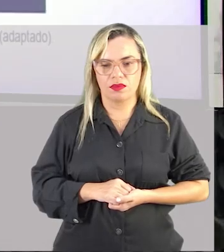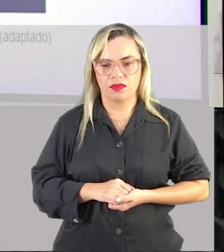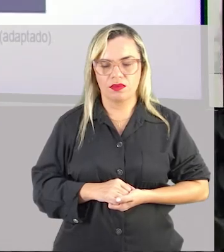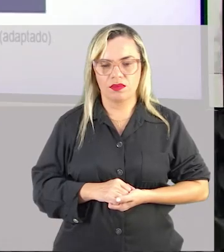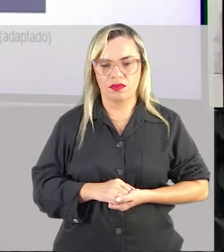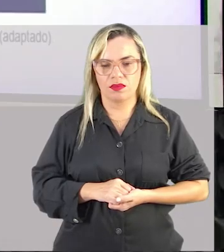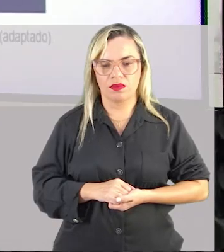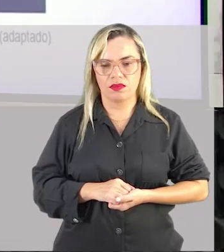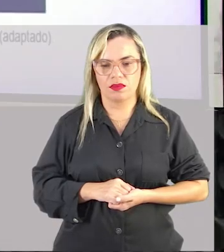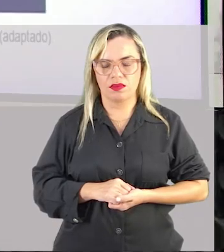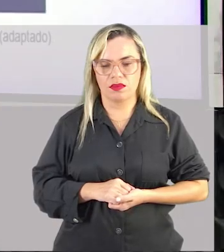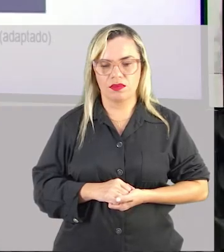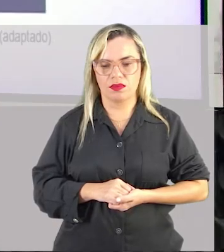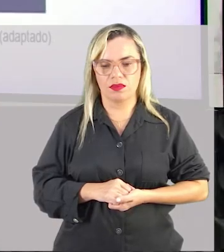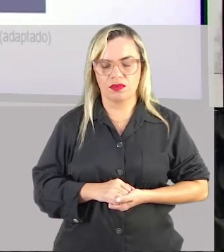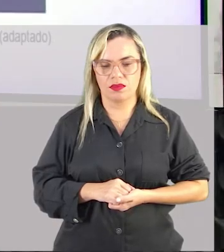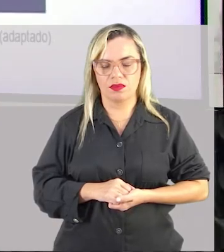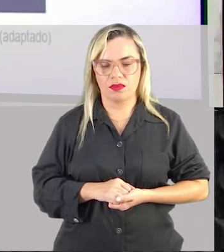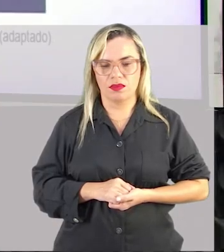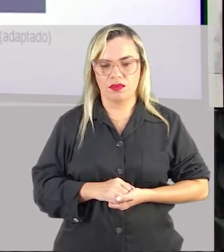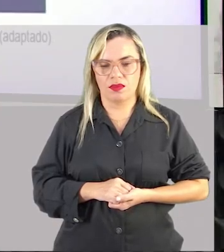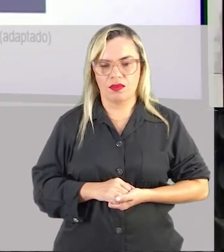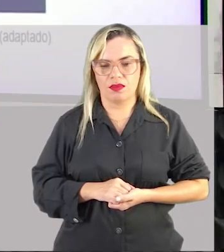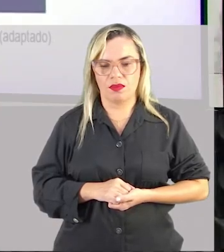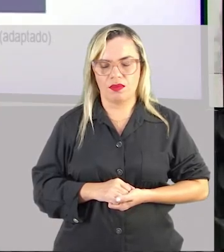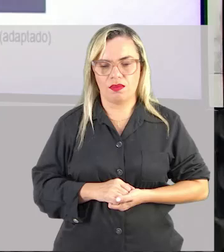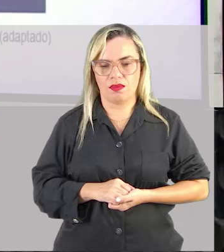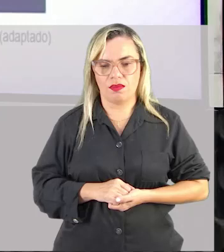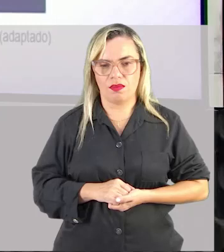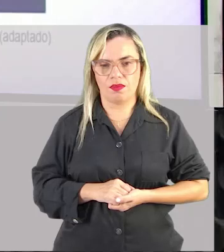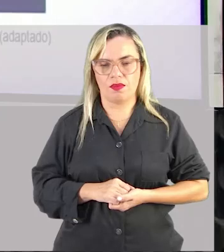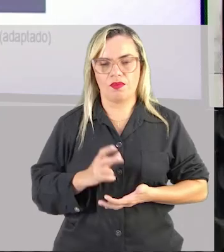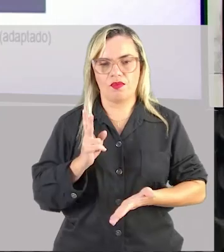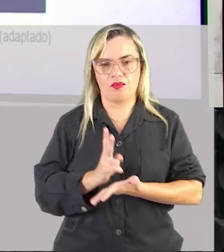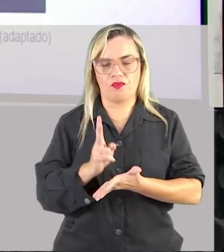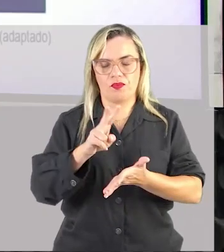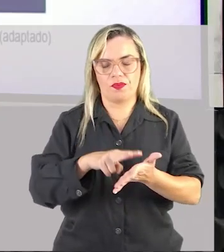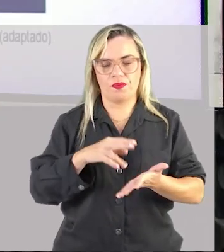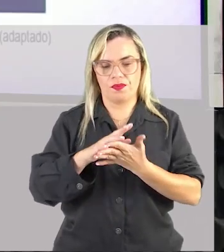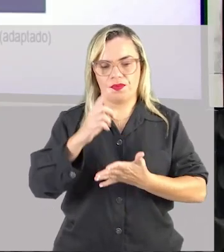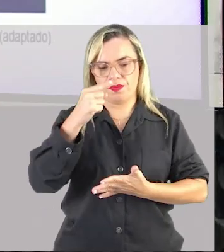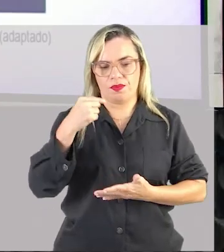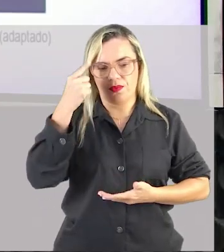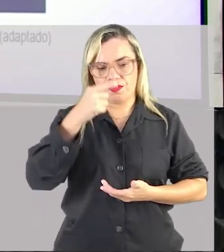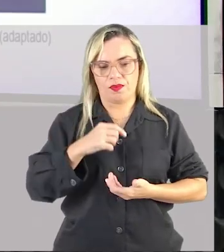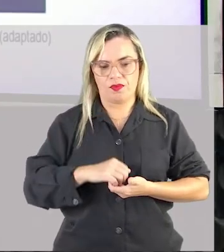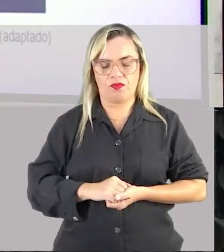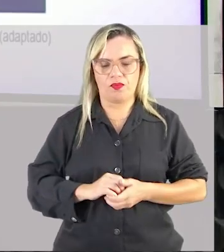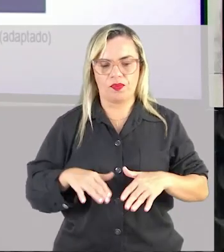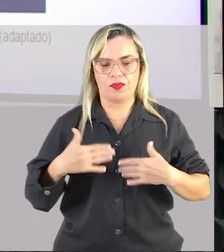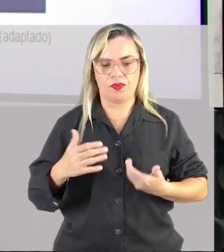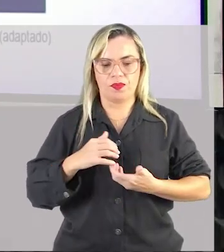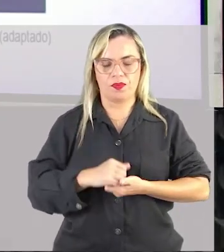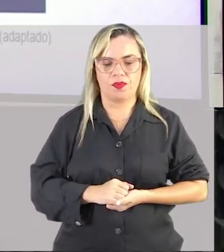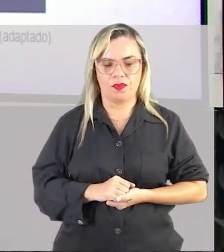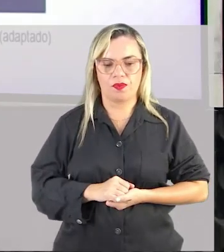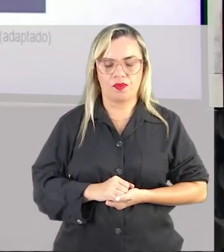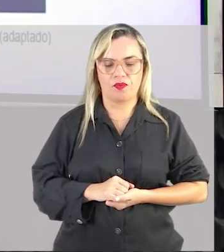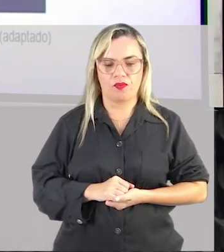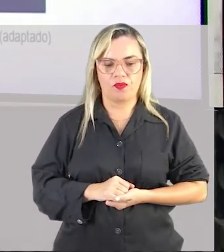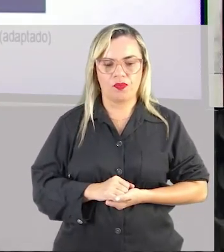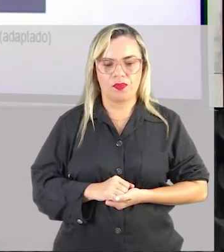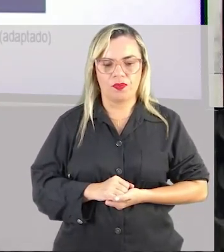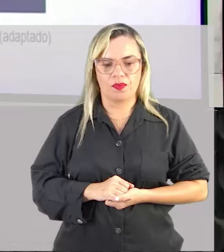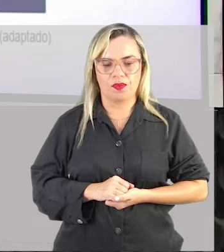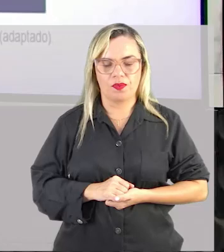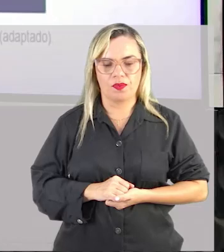econômica. Aí tem a informação embaixo. Ni golpes que lastimem, ni palavras que hieram. Acércate